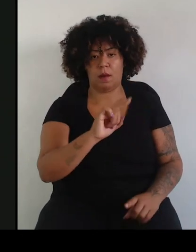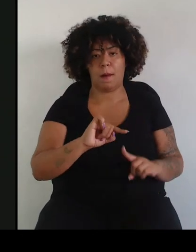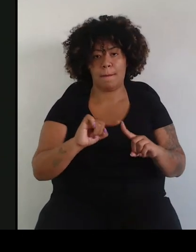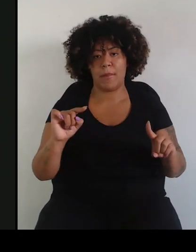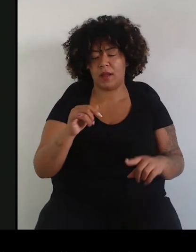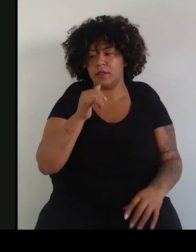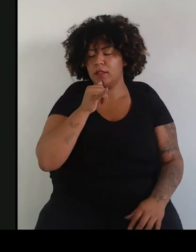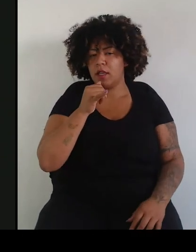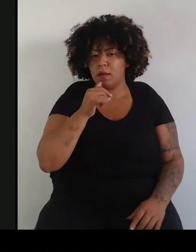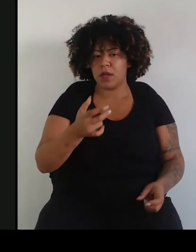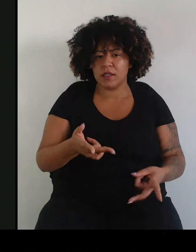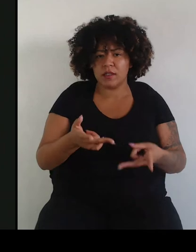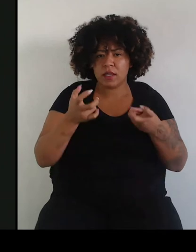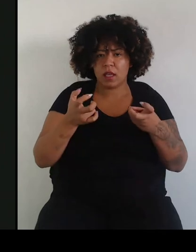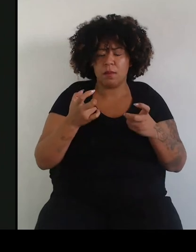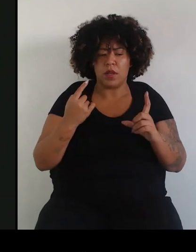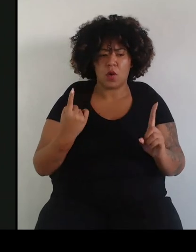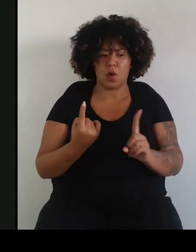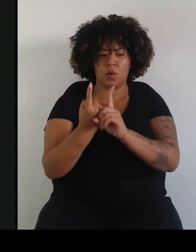trouxa ensanguentada